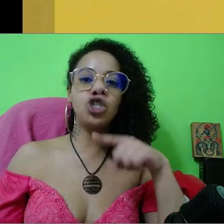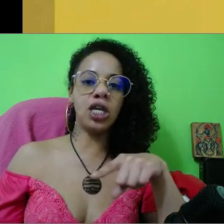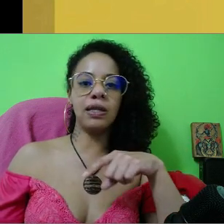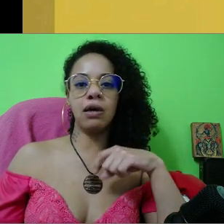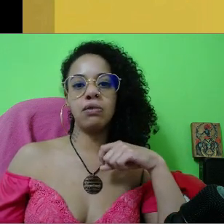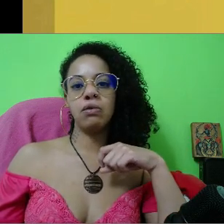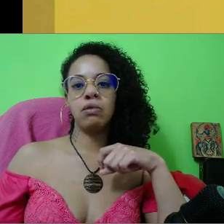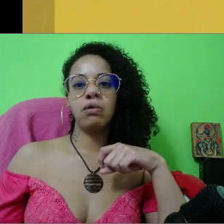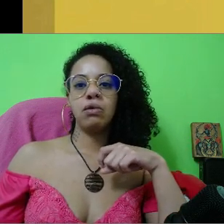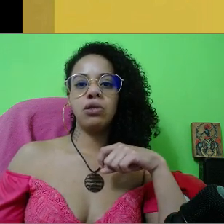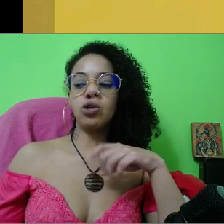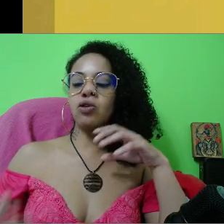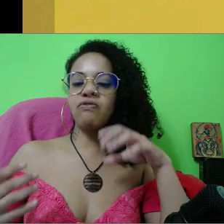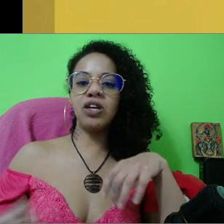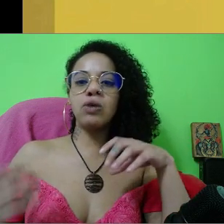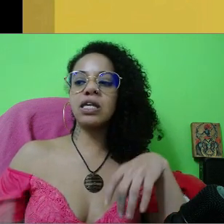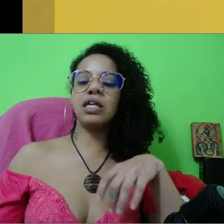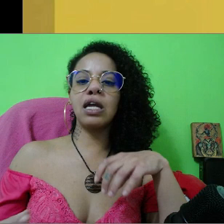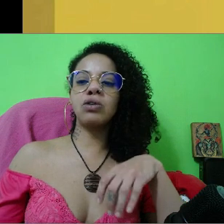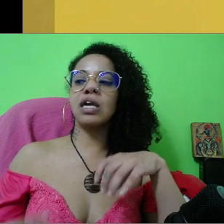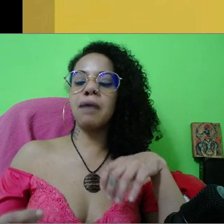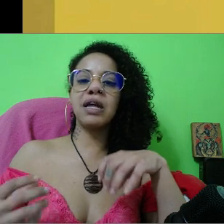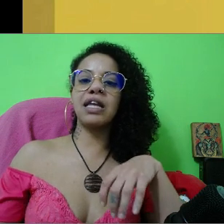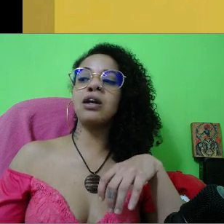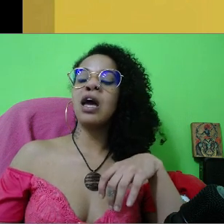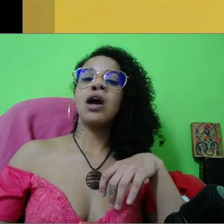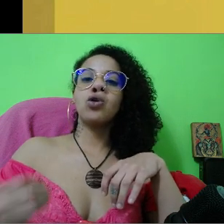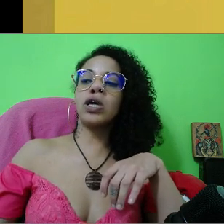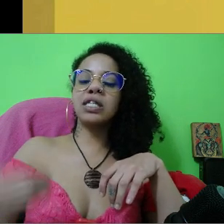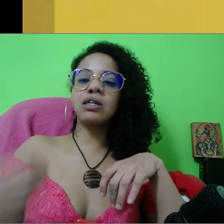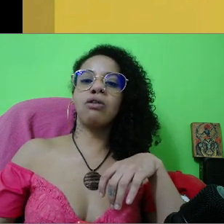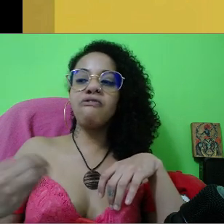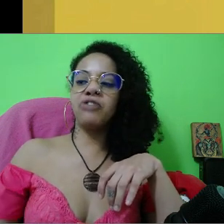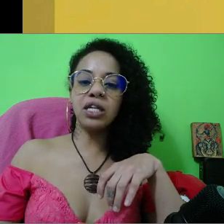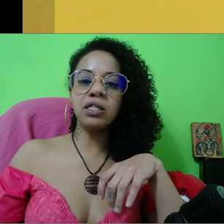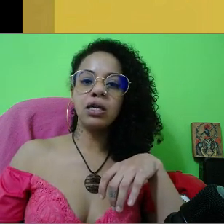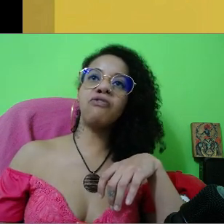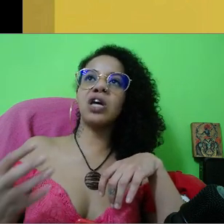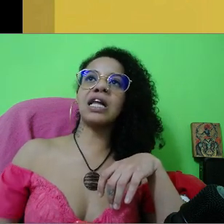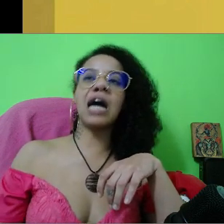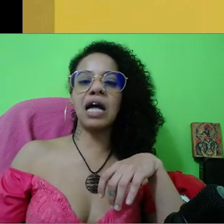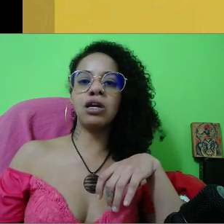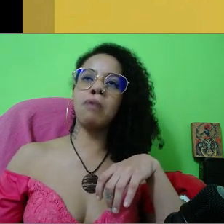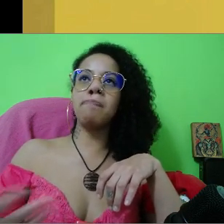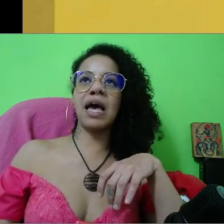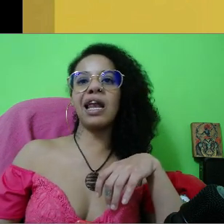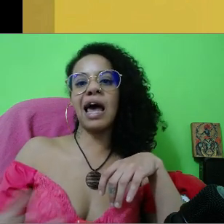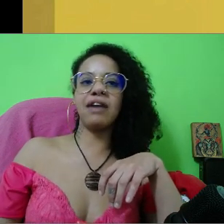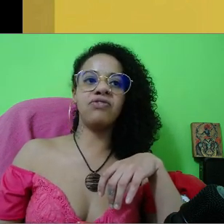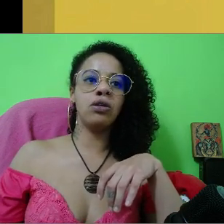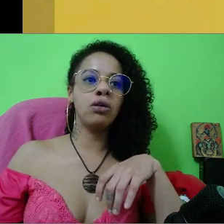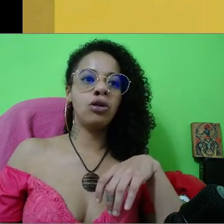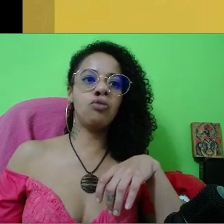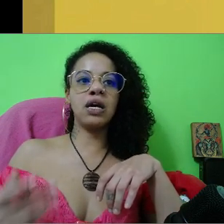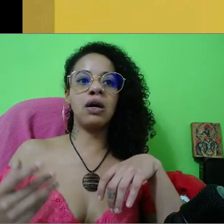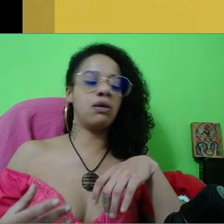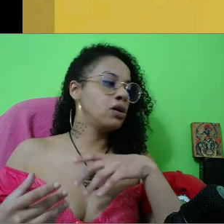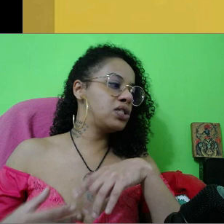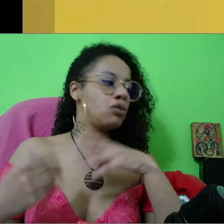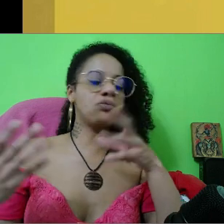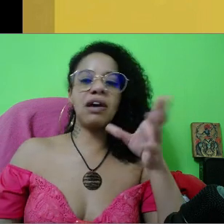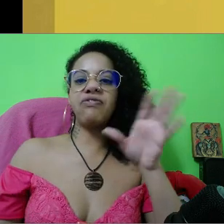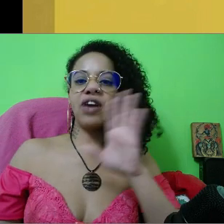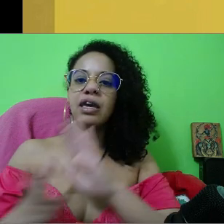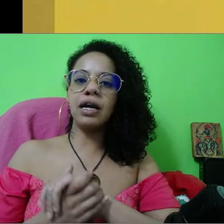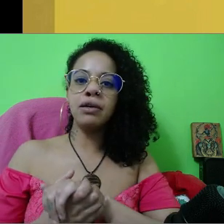eu sou uma e eu tô vendo aqui tendo que rebater coisas que eu não fiz que eu fui atacada numa bela Live numa